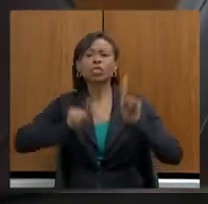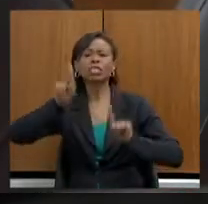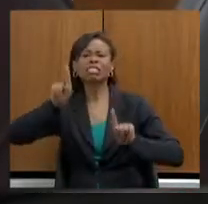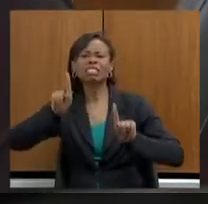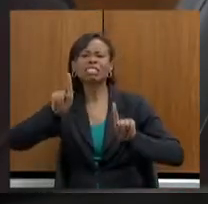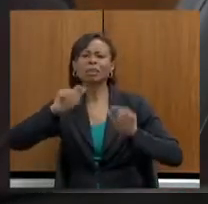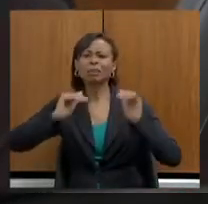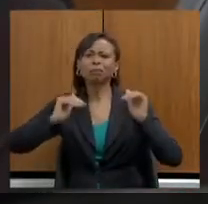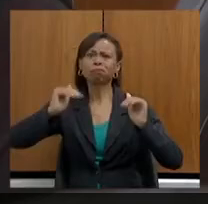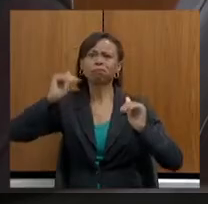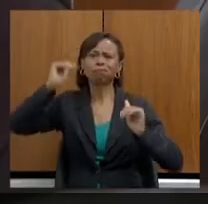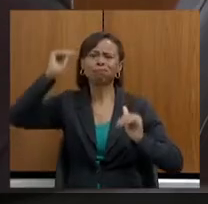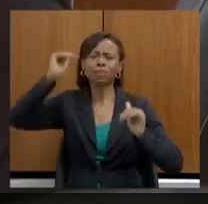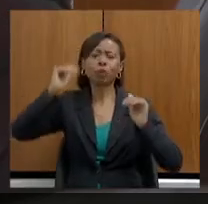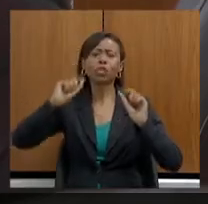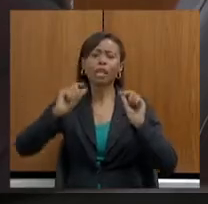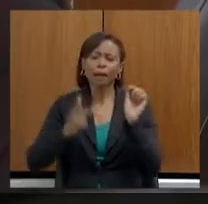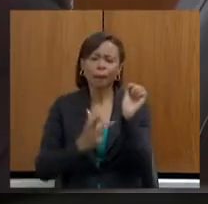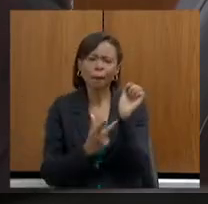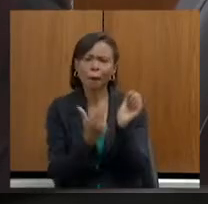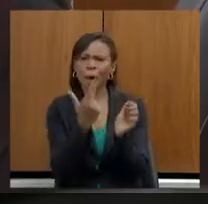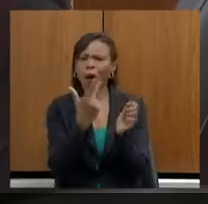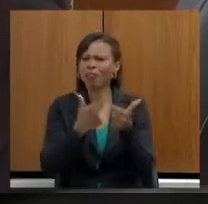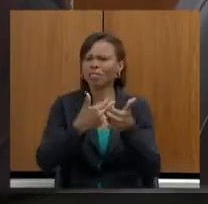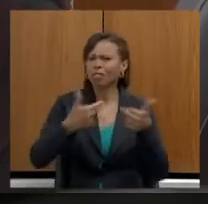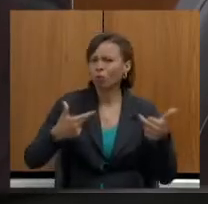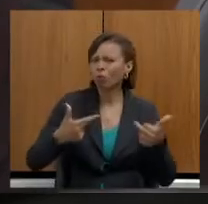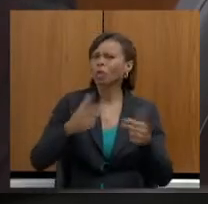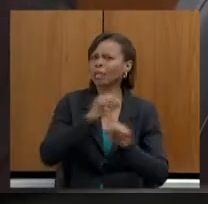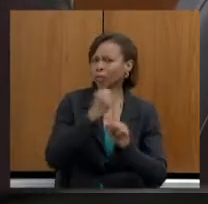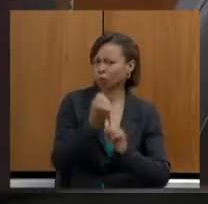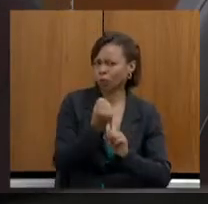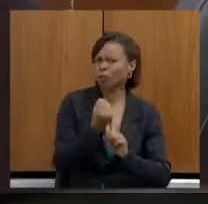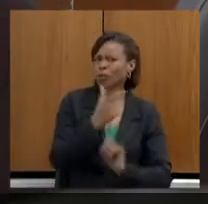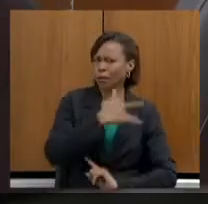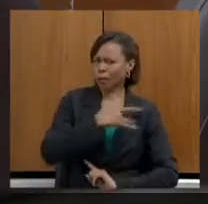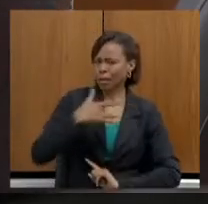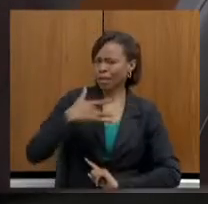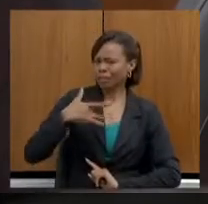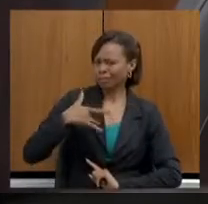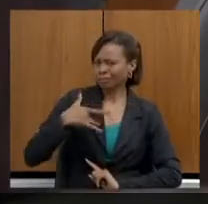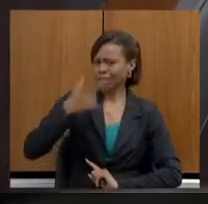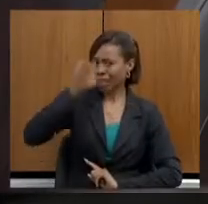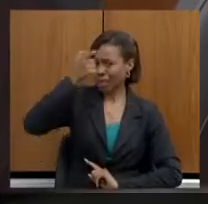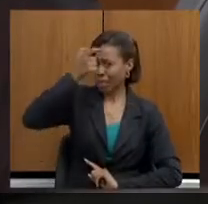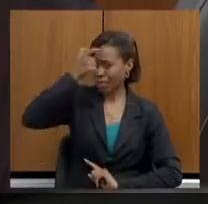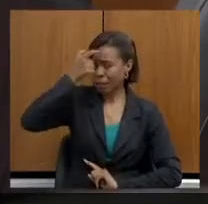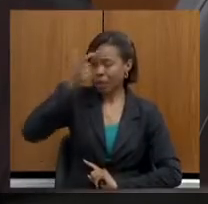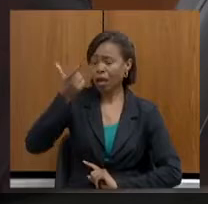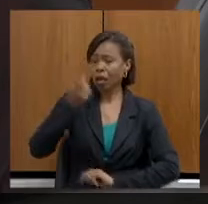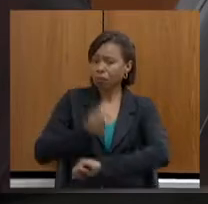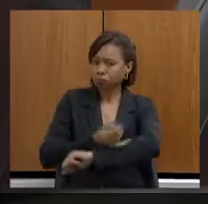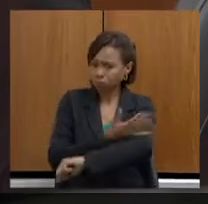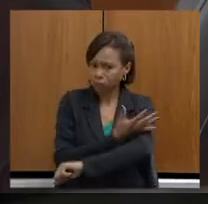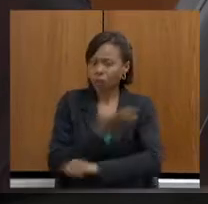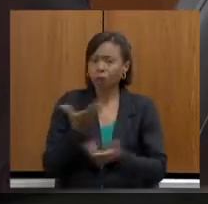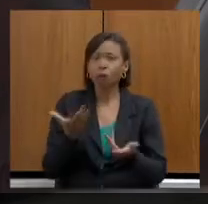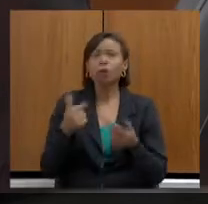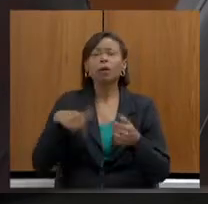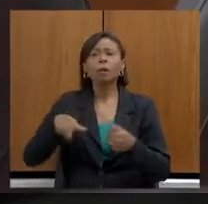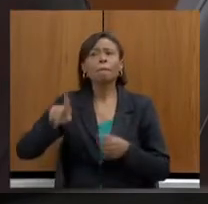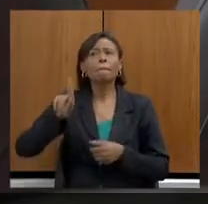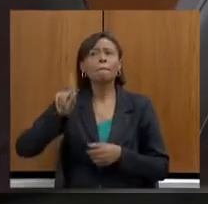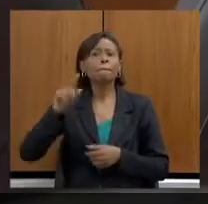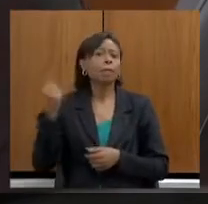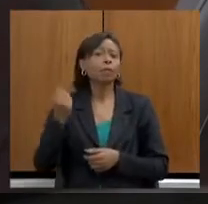auto-mutilação do Trabalho em relação as atividades e eu queria primeiro dizer que a superação desses